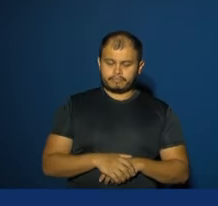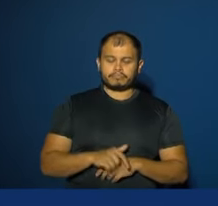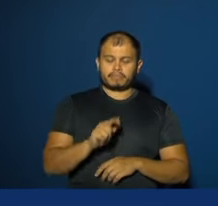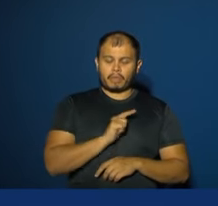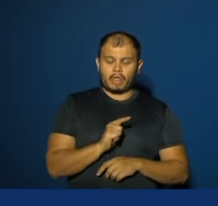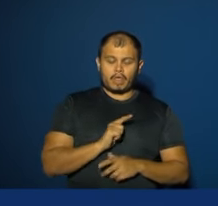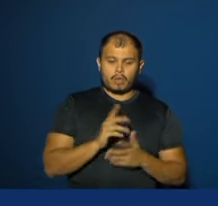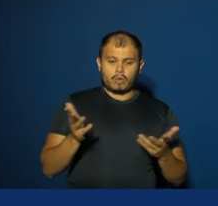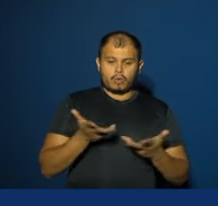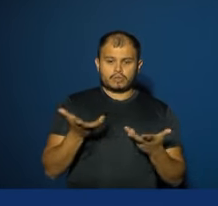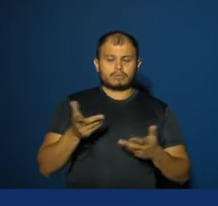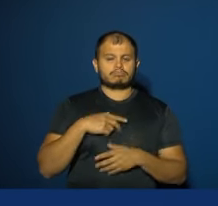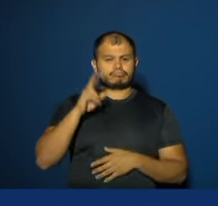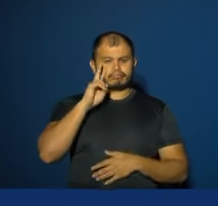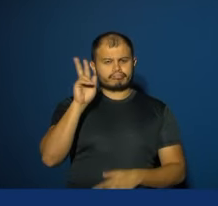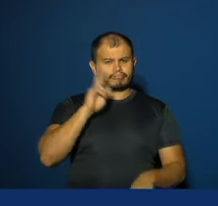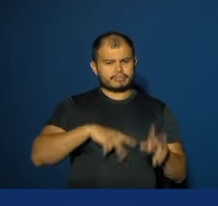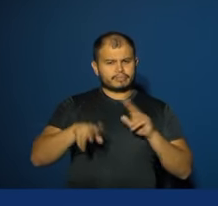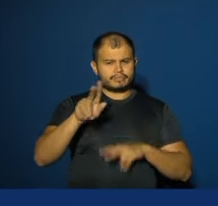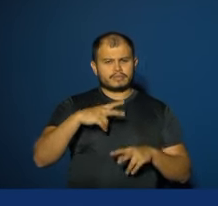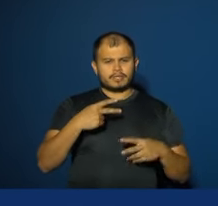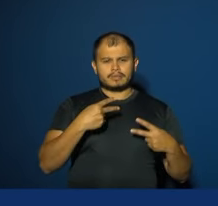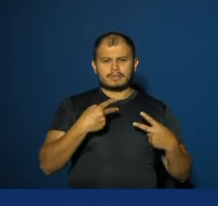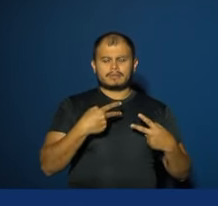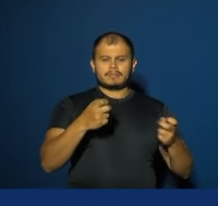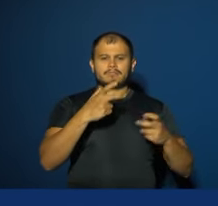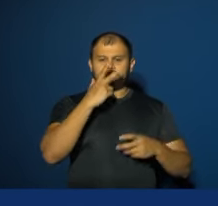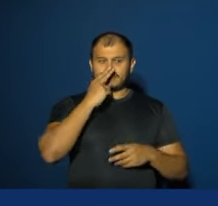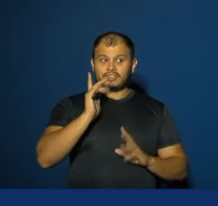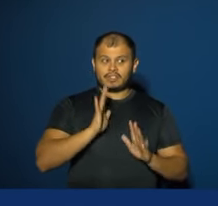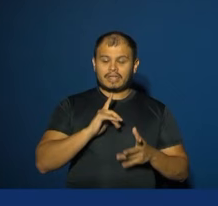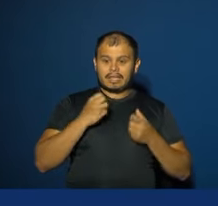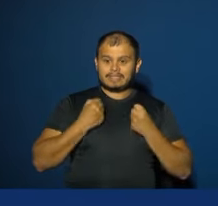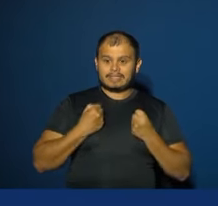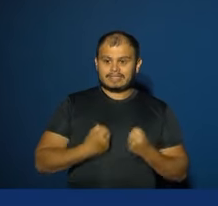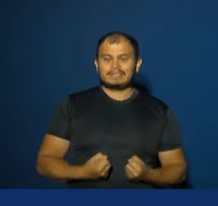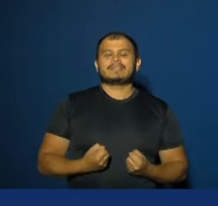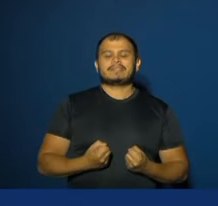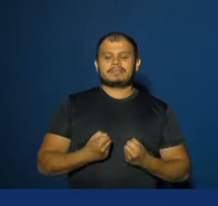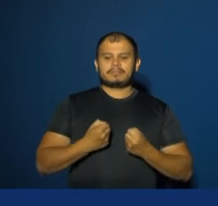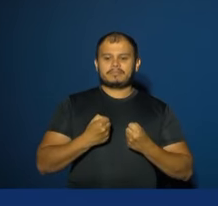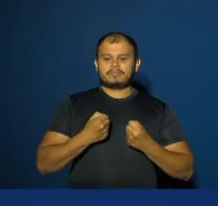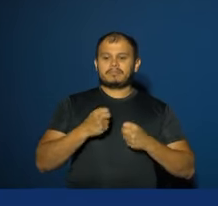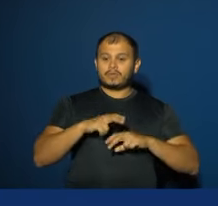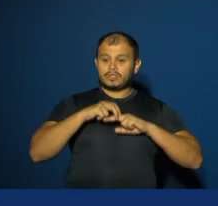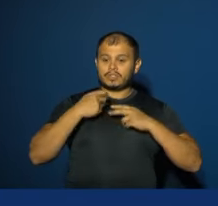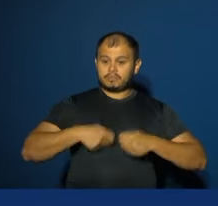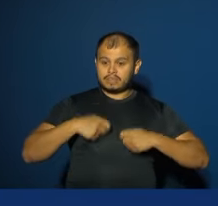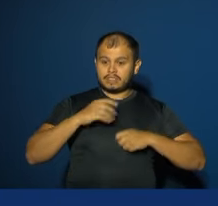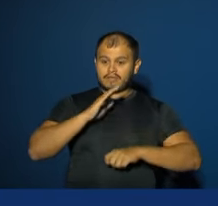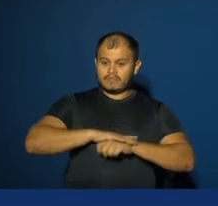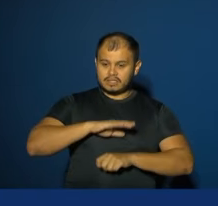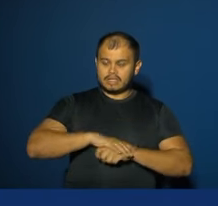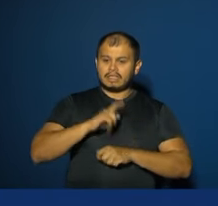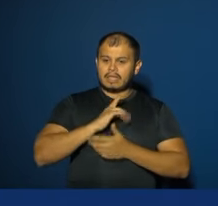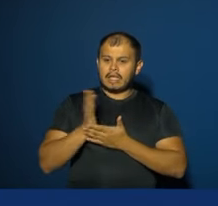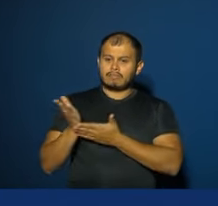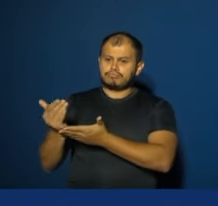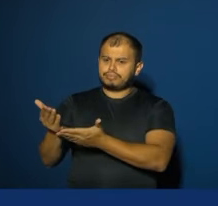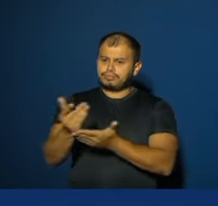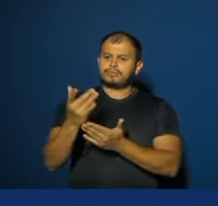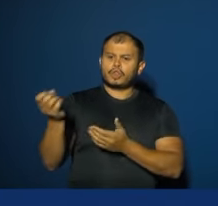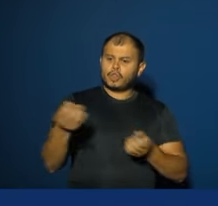elas olham para mim assim elas já se sentem um pouco com muita coisa para fazer por isso é que a gente precisa trir também novos